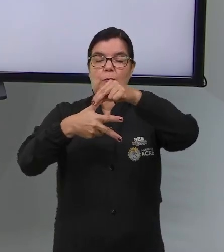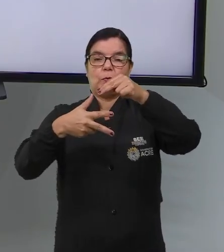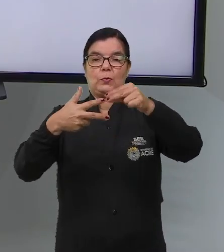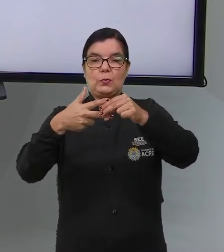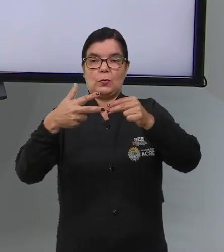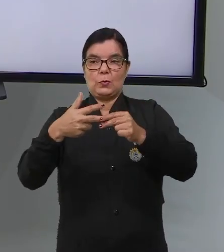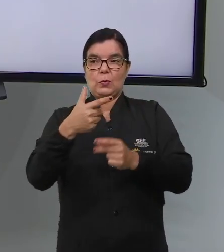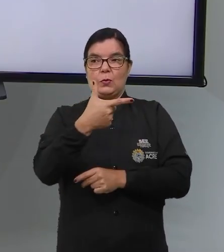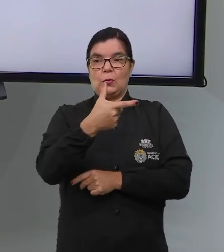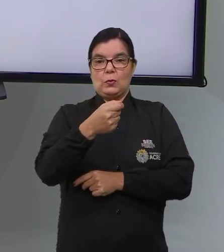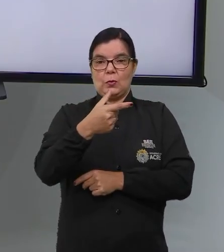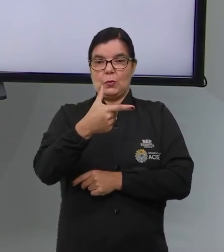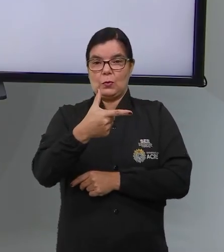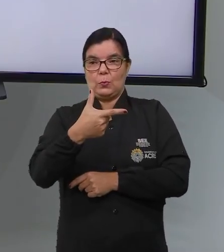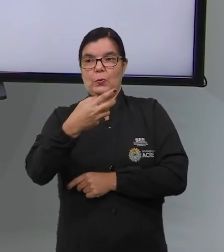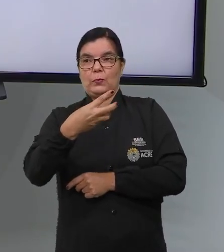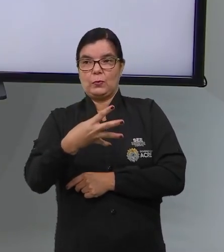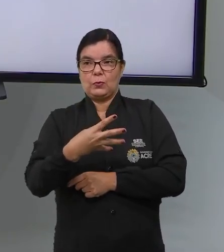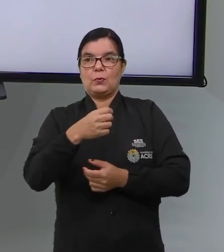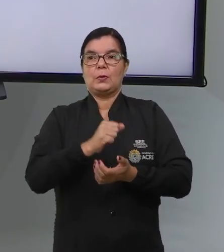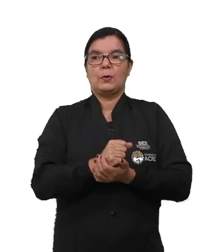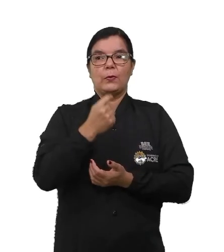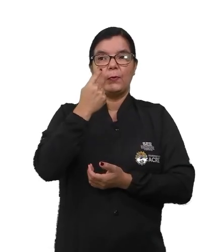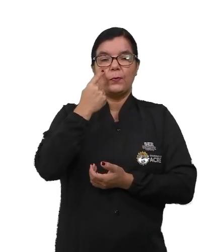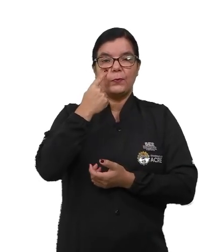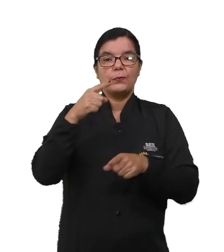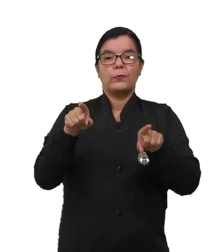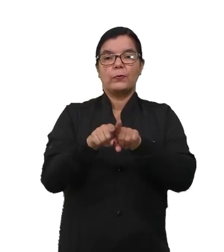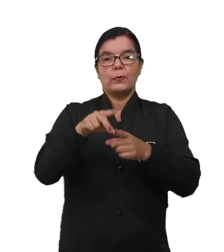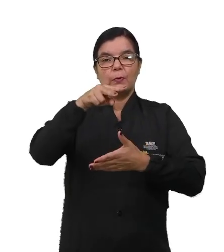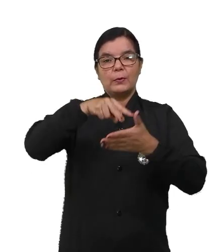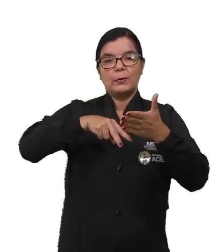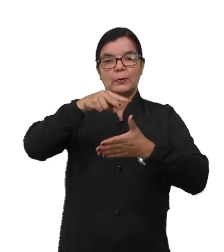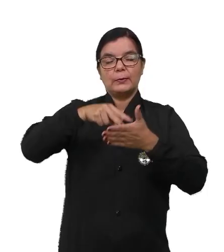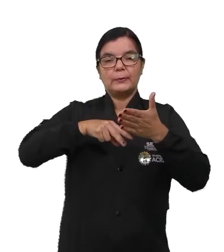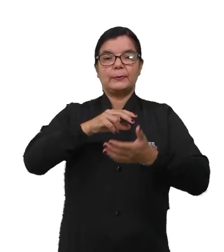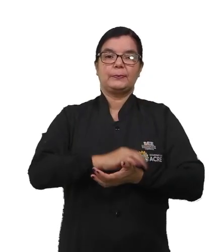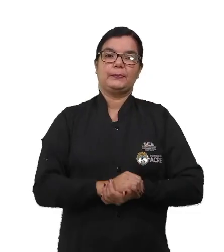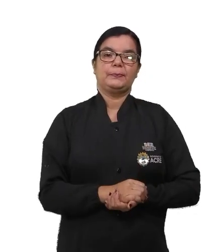ano de 2024. Acompanhe agora a leitura.